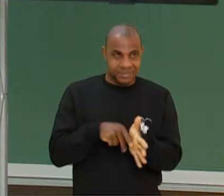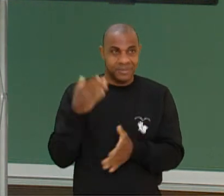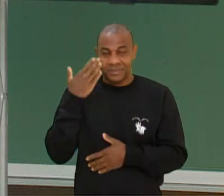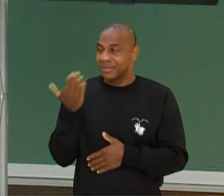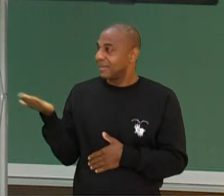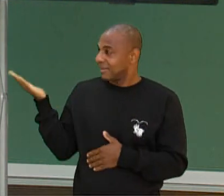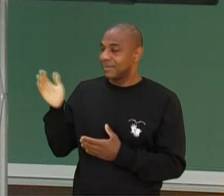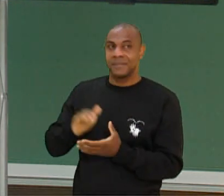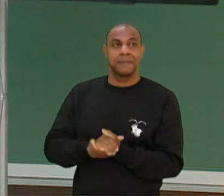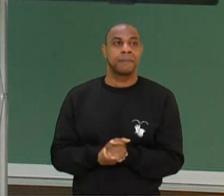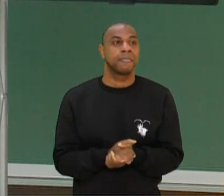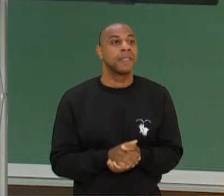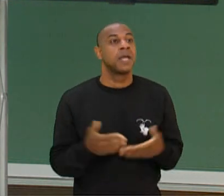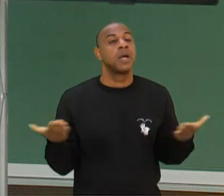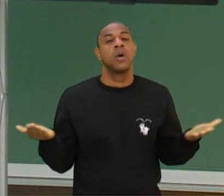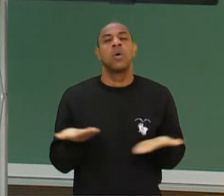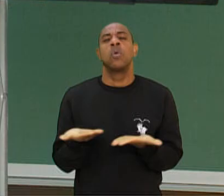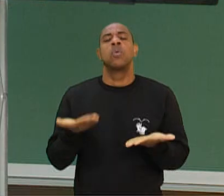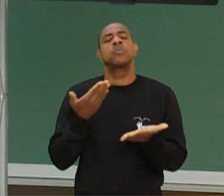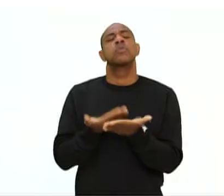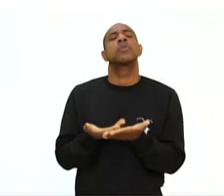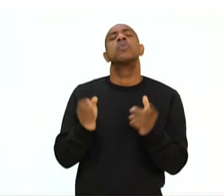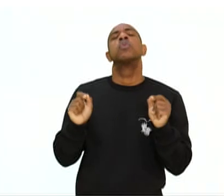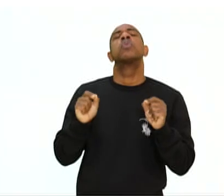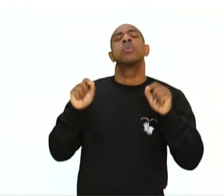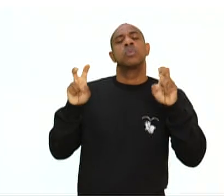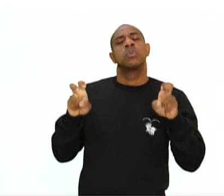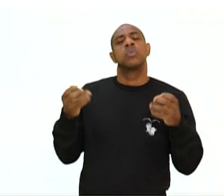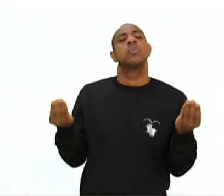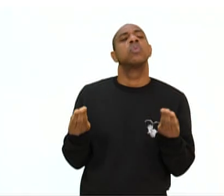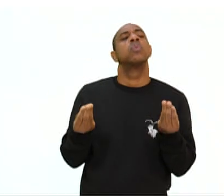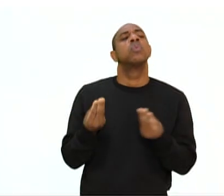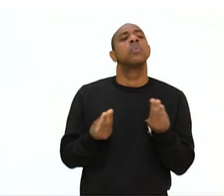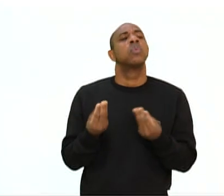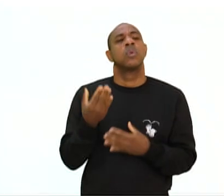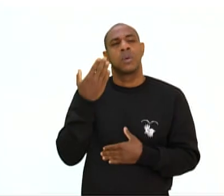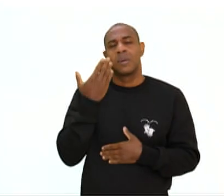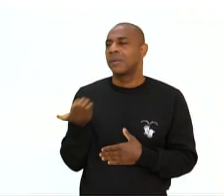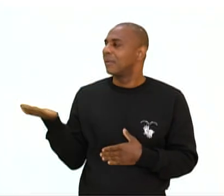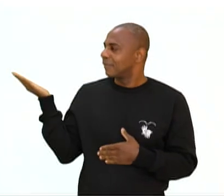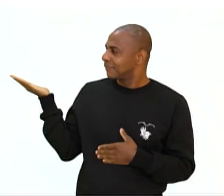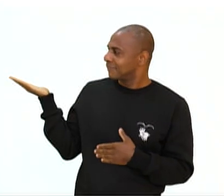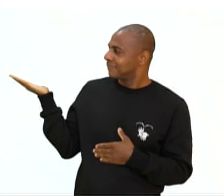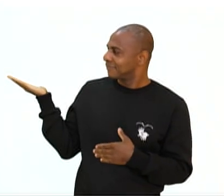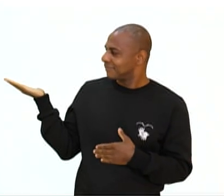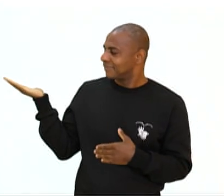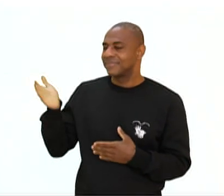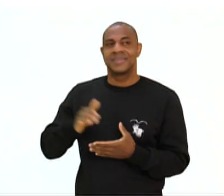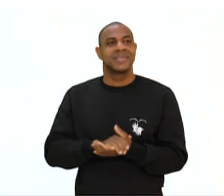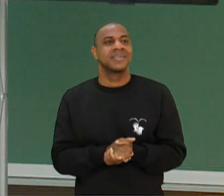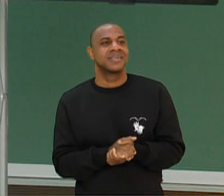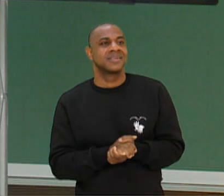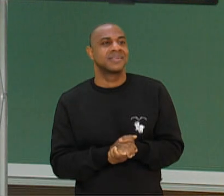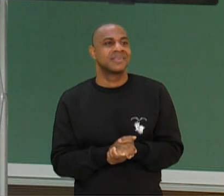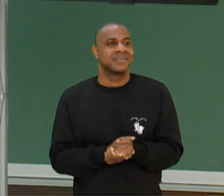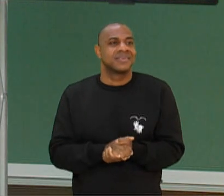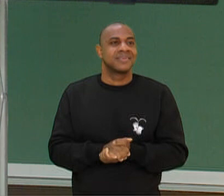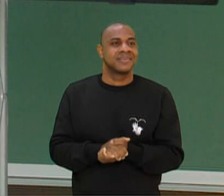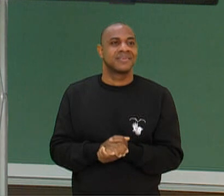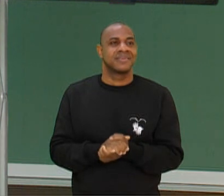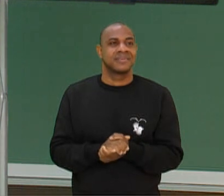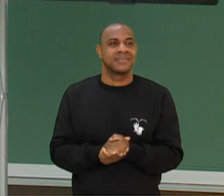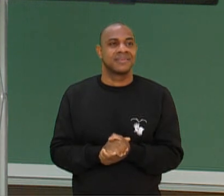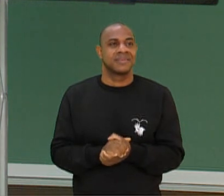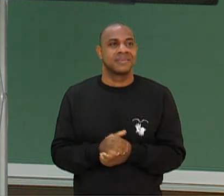vocês. E vamos lá. O que estudamos hoje então, galerinha? Quantifiers, not many, too many, not much,